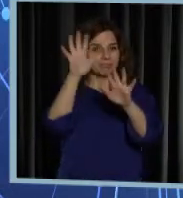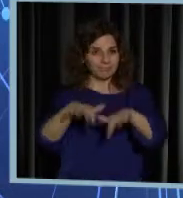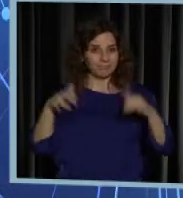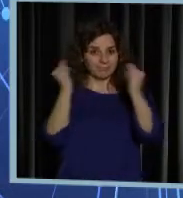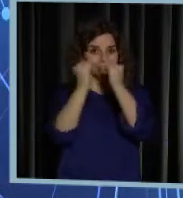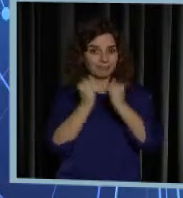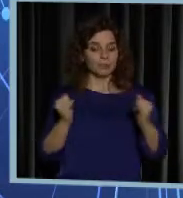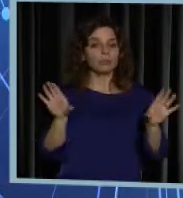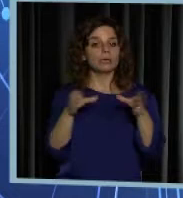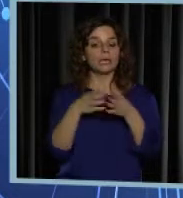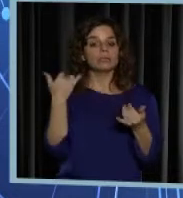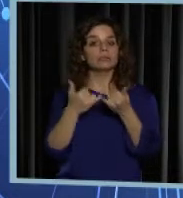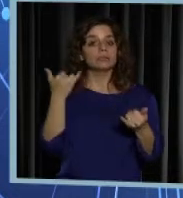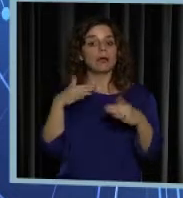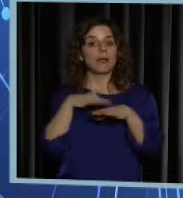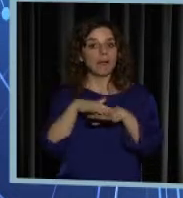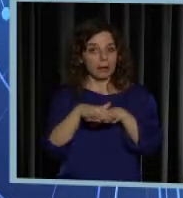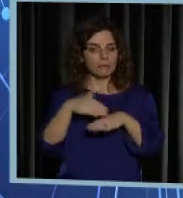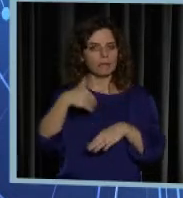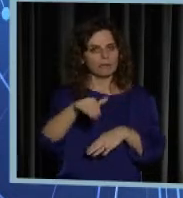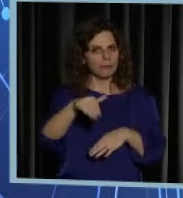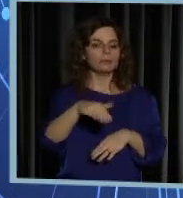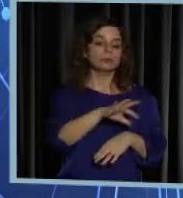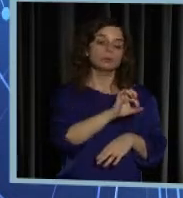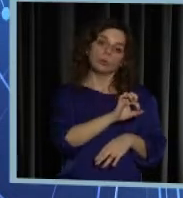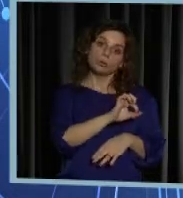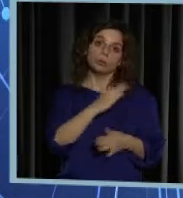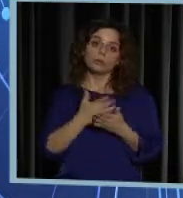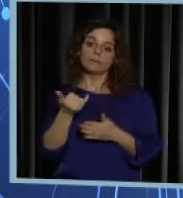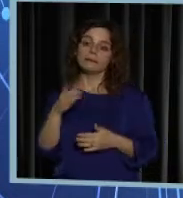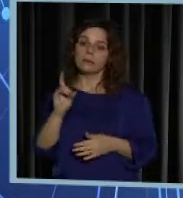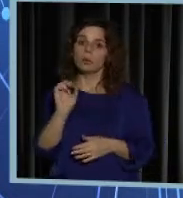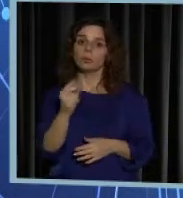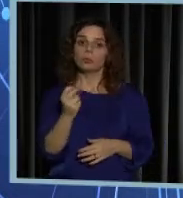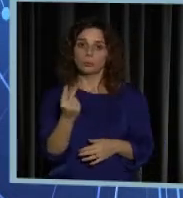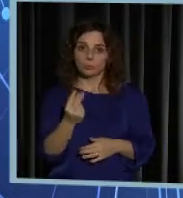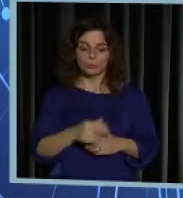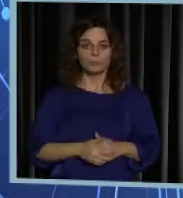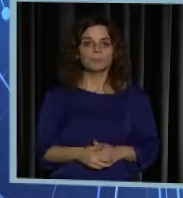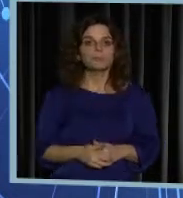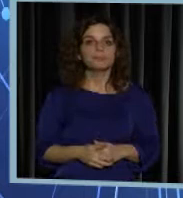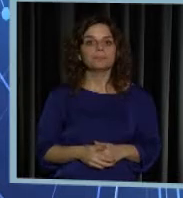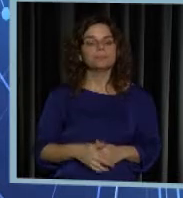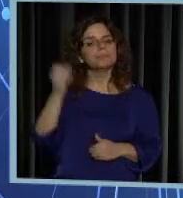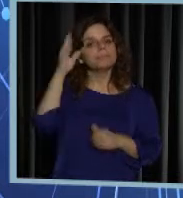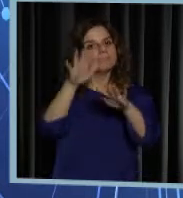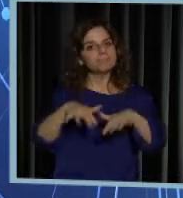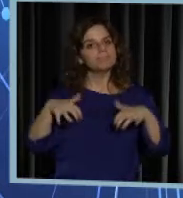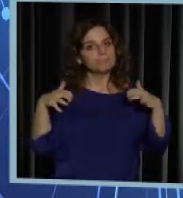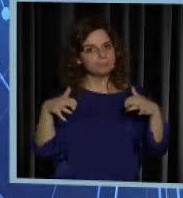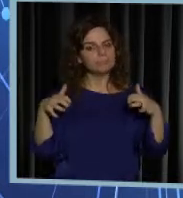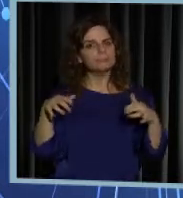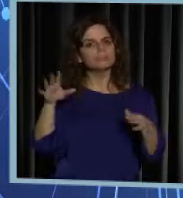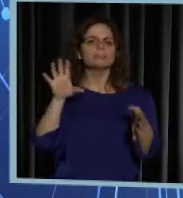Seminário Internacional Comunidades Digitais em Rede, a ter lugar entre 18 e 26 de outubro. O seminário,